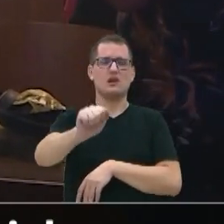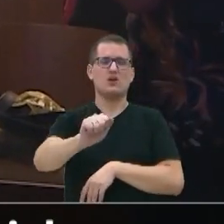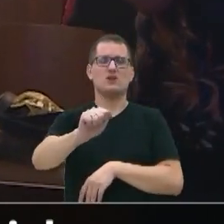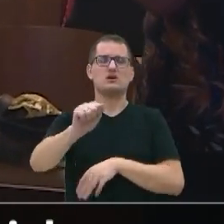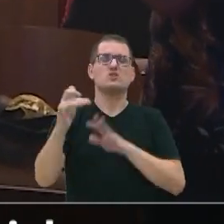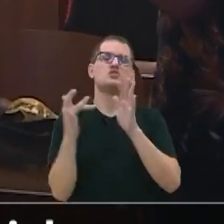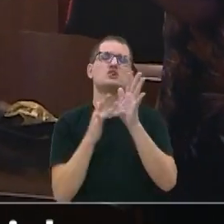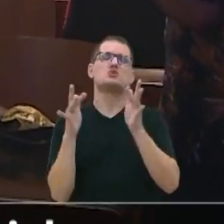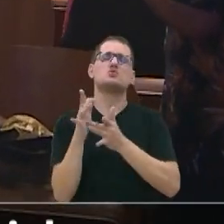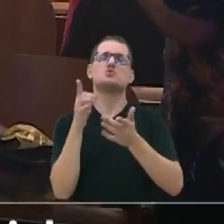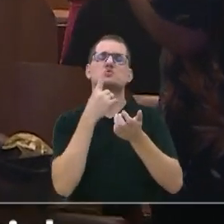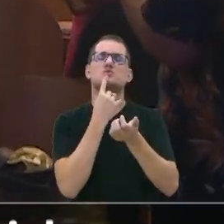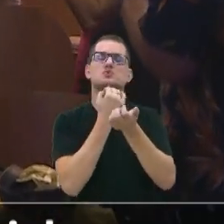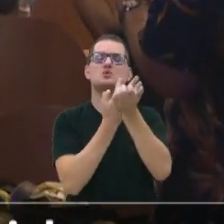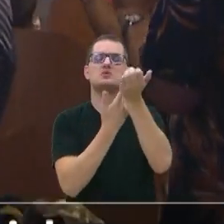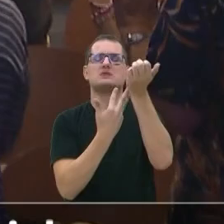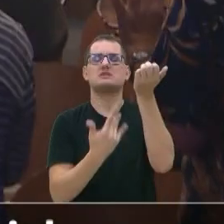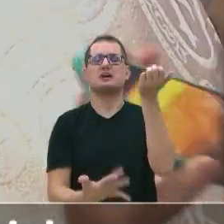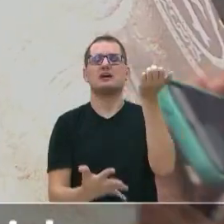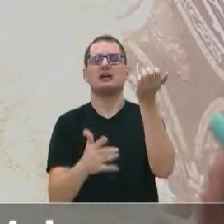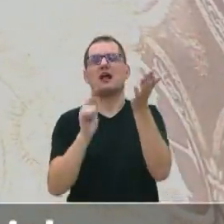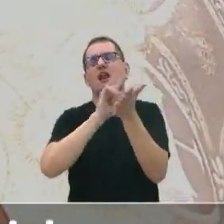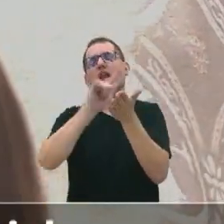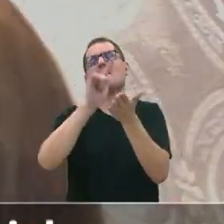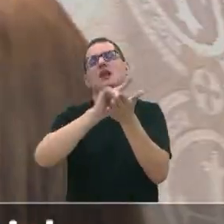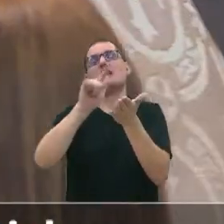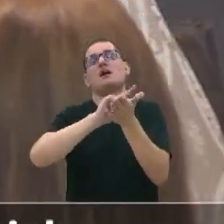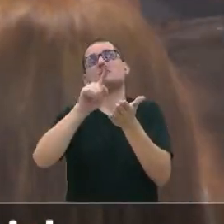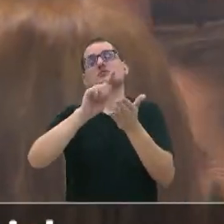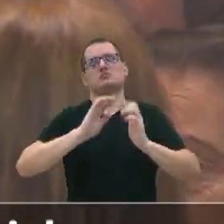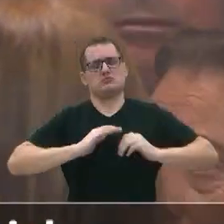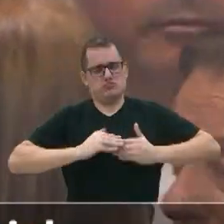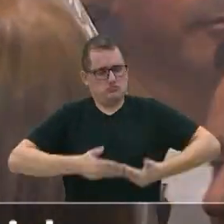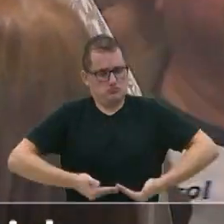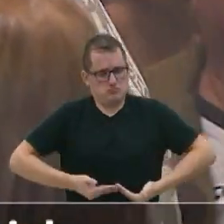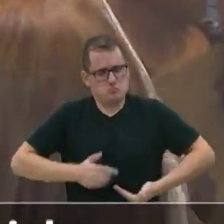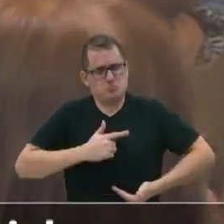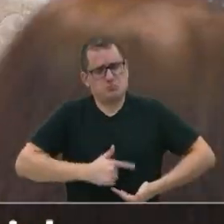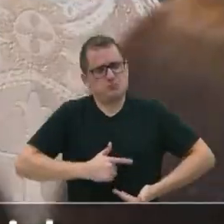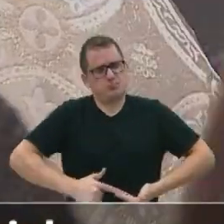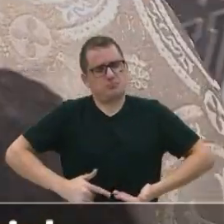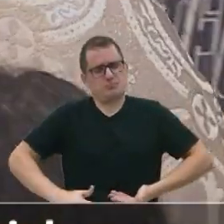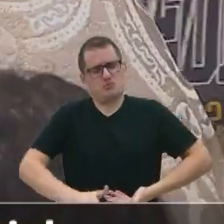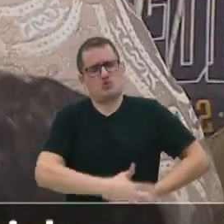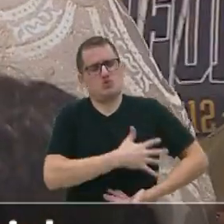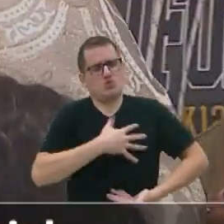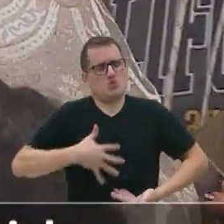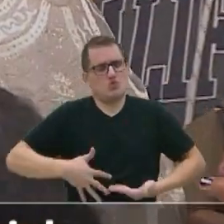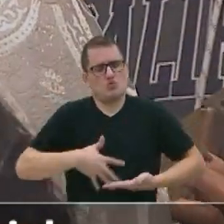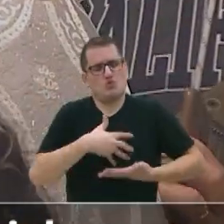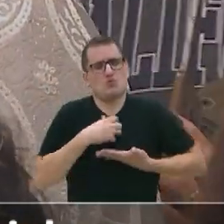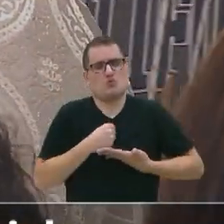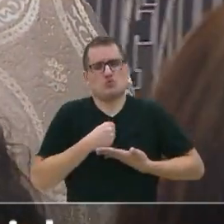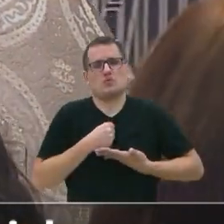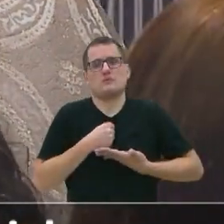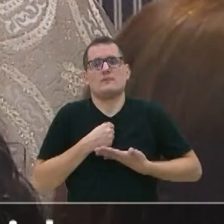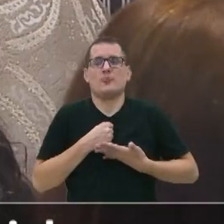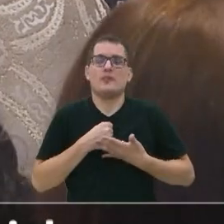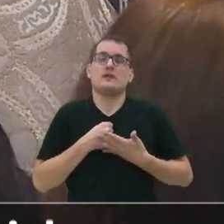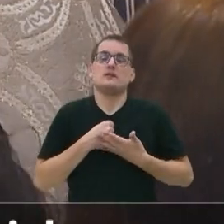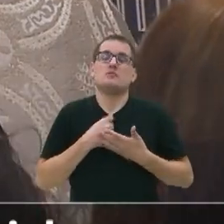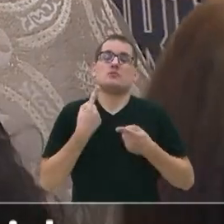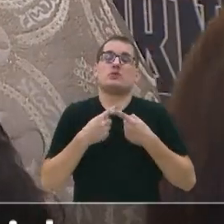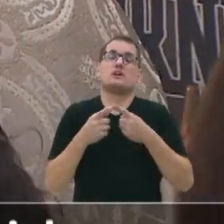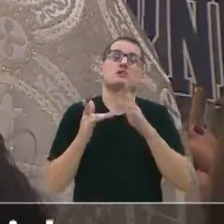seu sangue precioso, Ele transforma a sua vida, Ele transformou, Ele fez o impossível